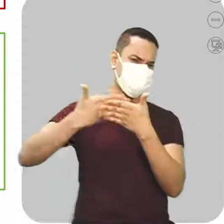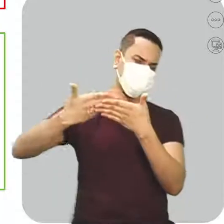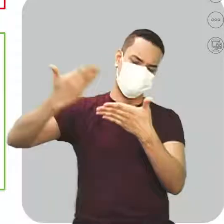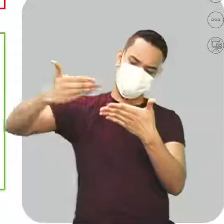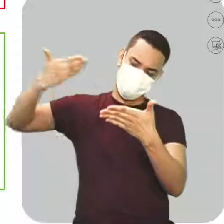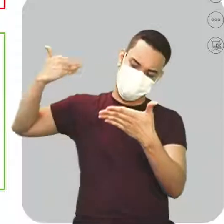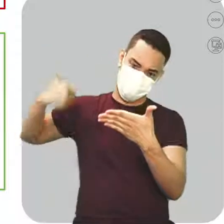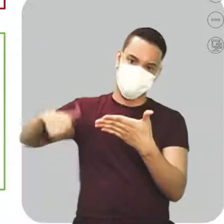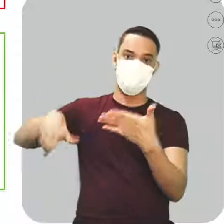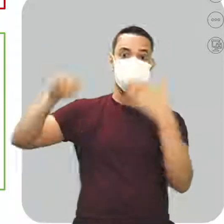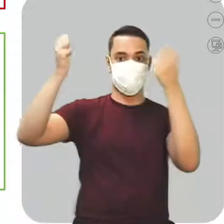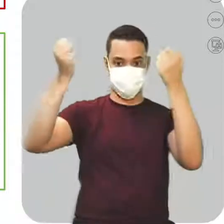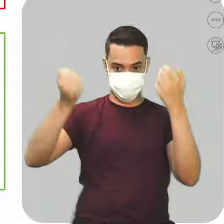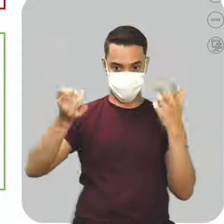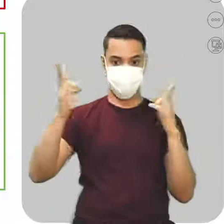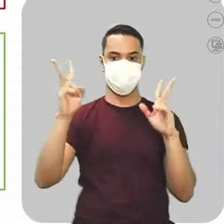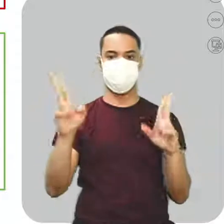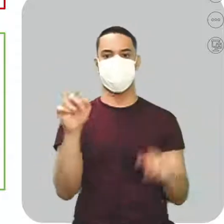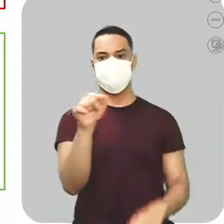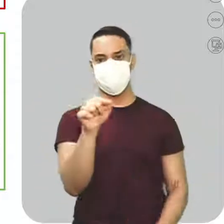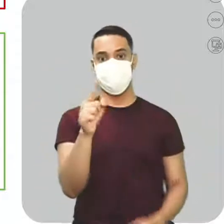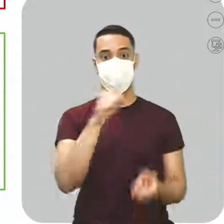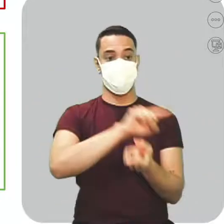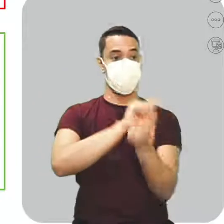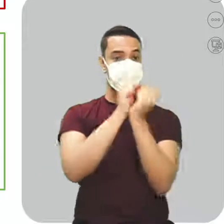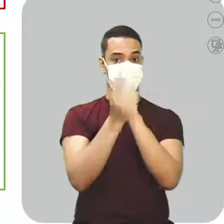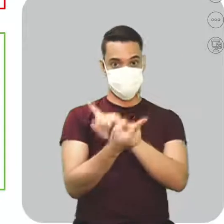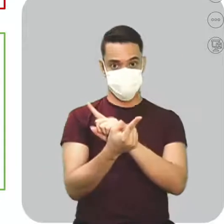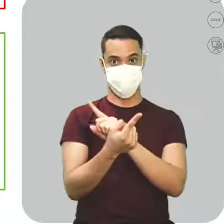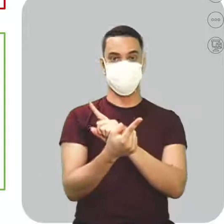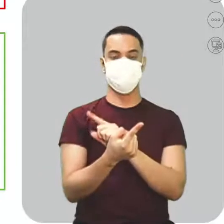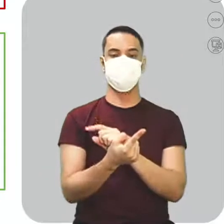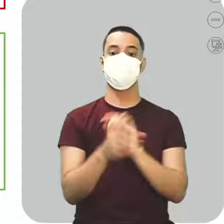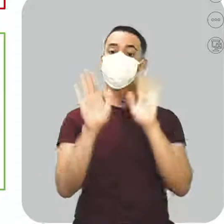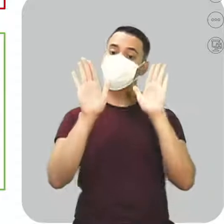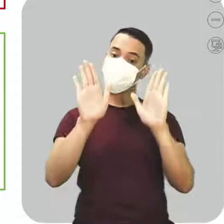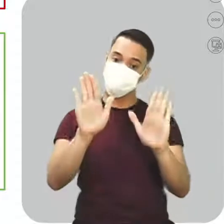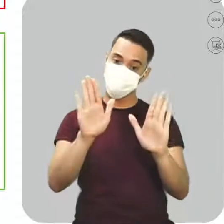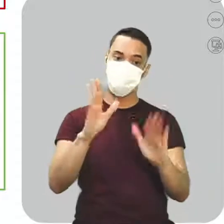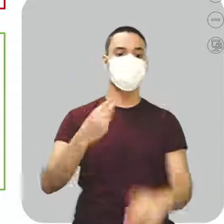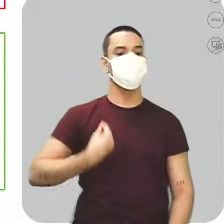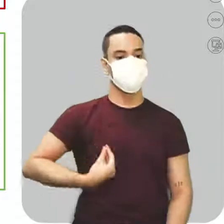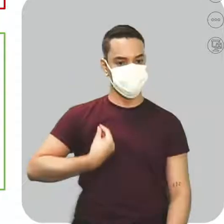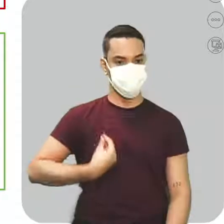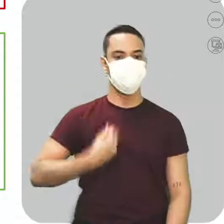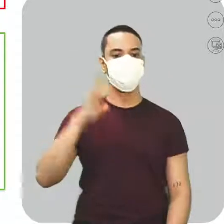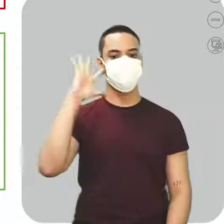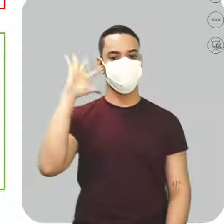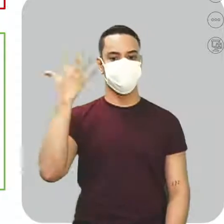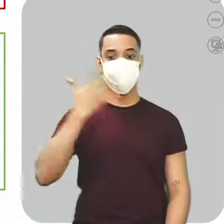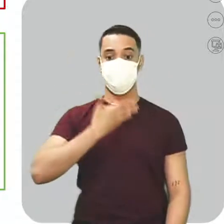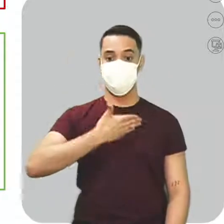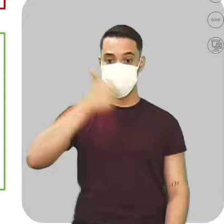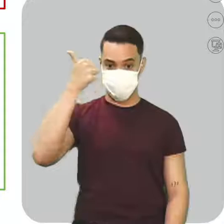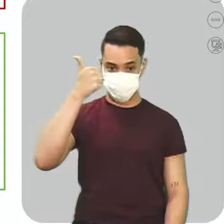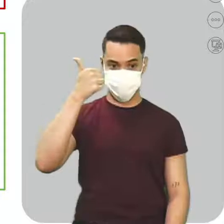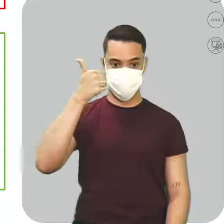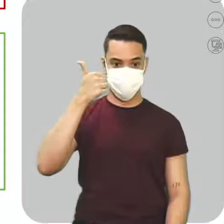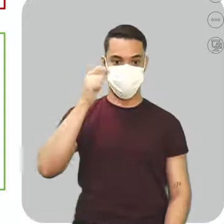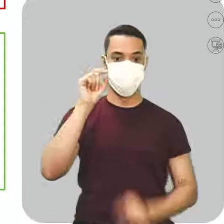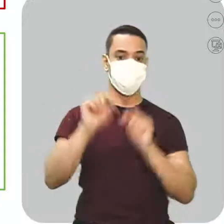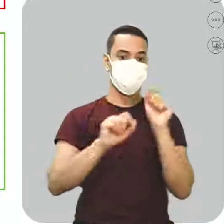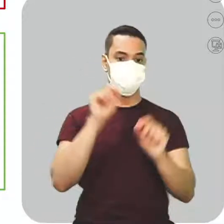ideia de oposição, né? Porém, existe uma solução muito melhor,